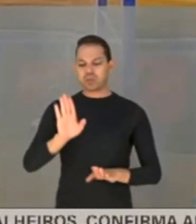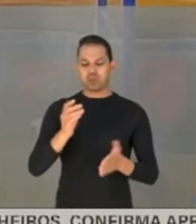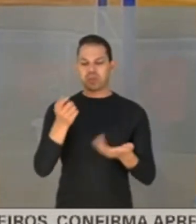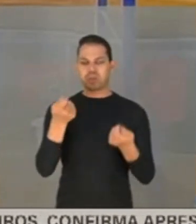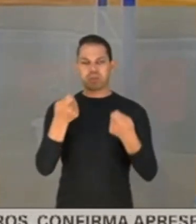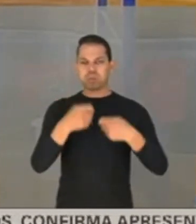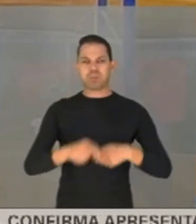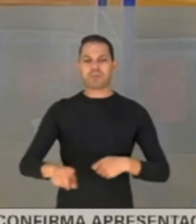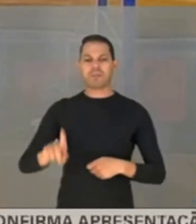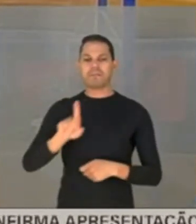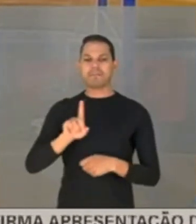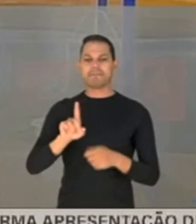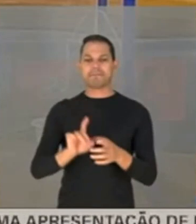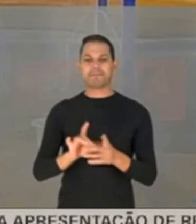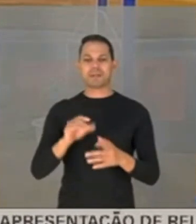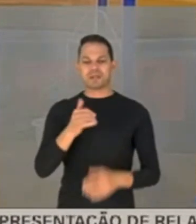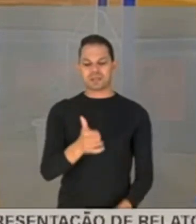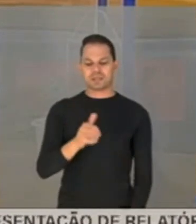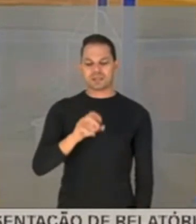licitação,